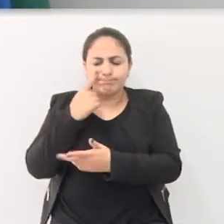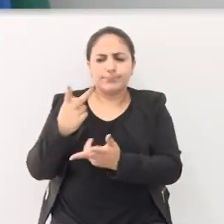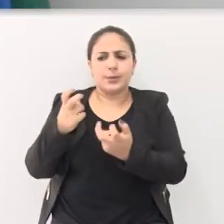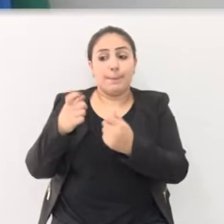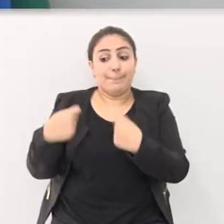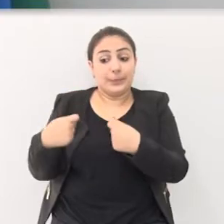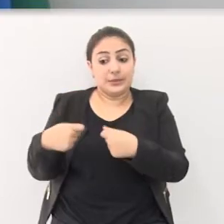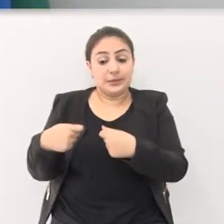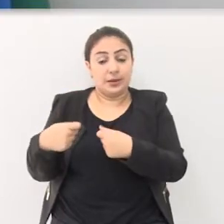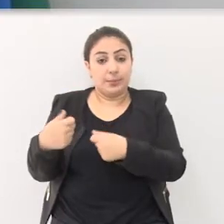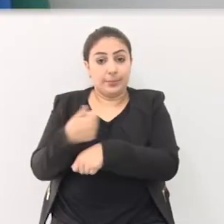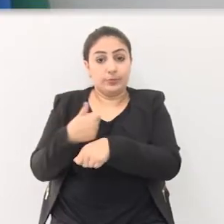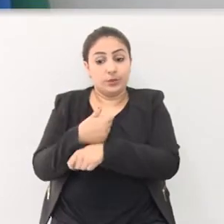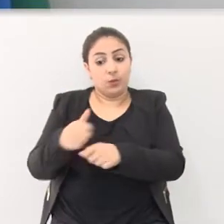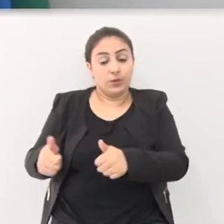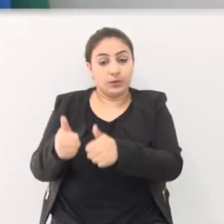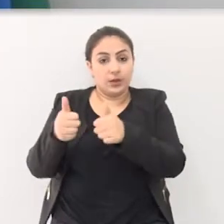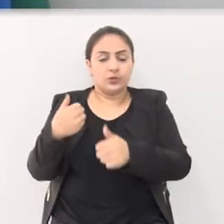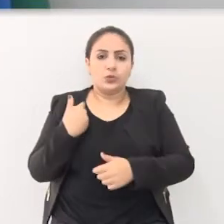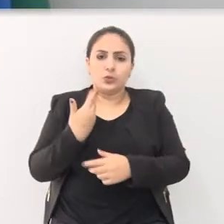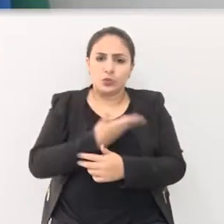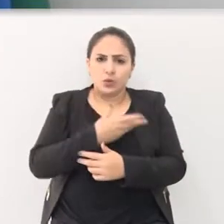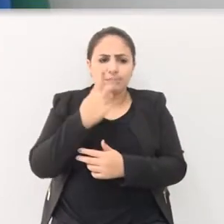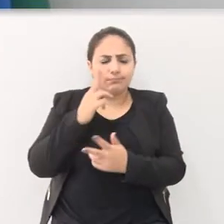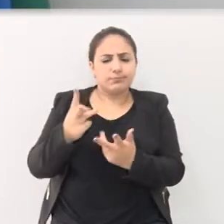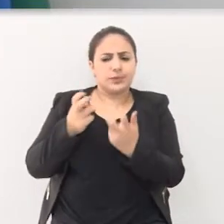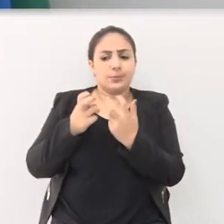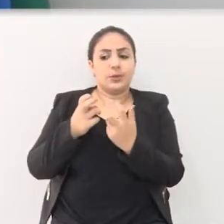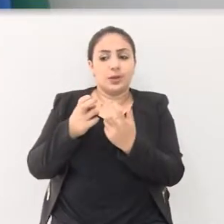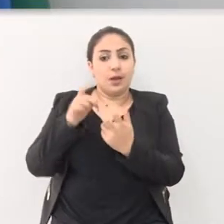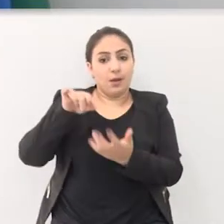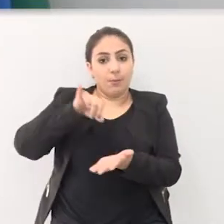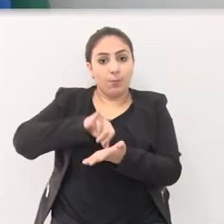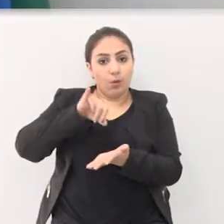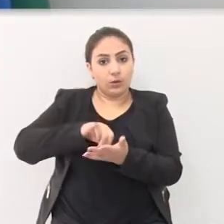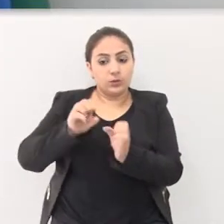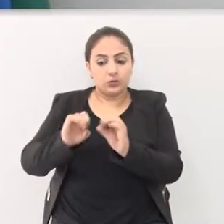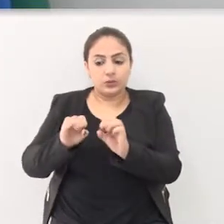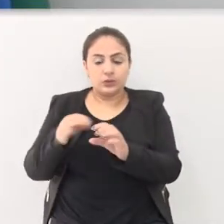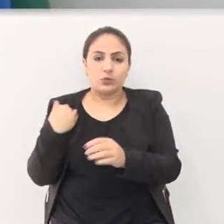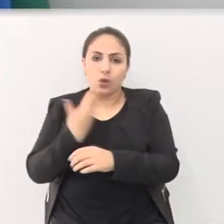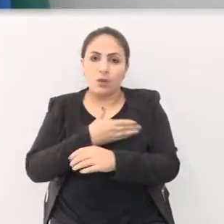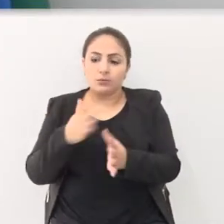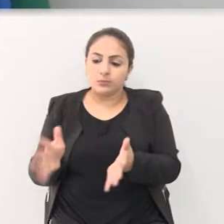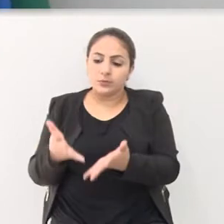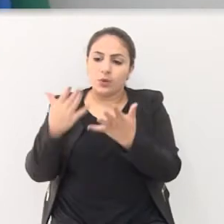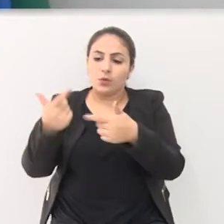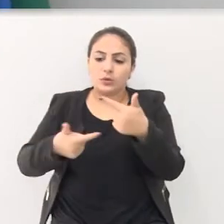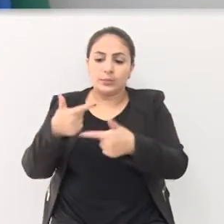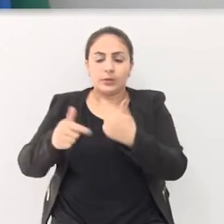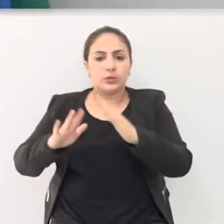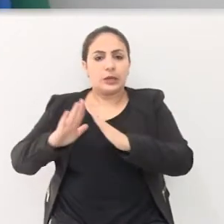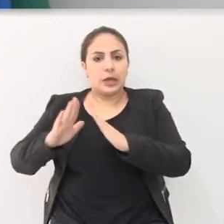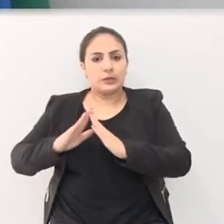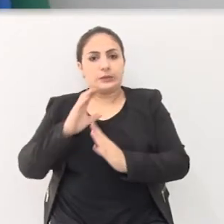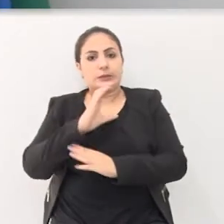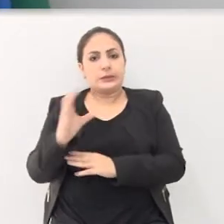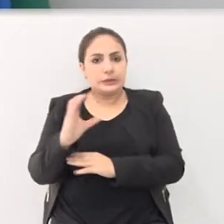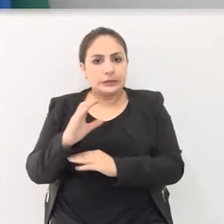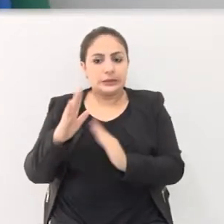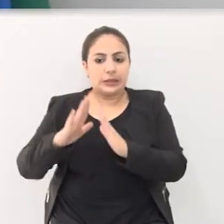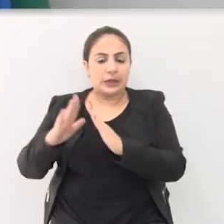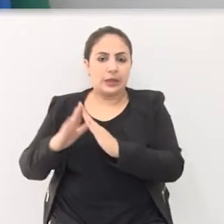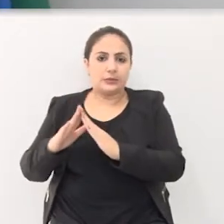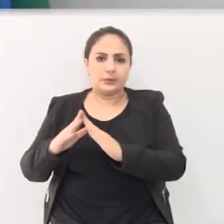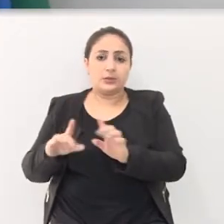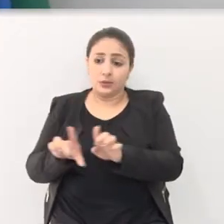que se qualificar, nós também estamos vendo que Passo Fundo é uma cidade polo na educação, então nós queremos incentivar os servidores da casa, os CCs da